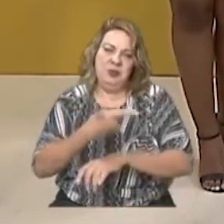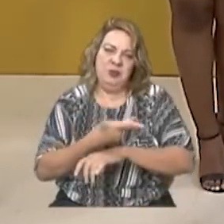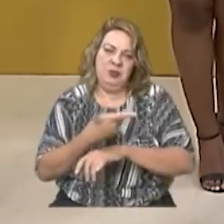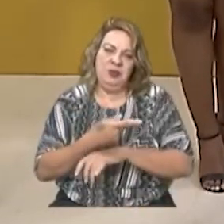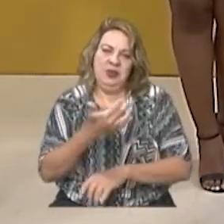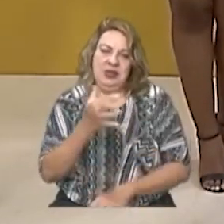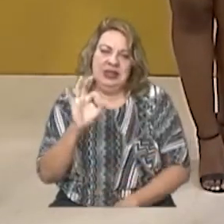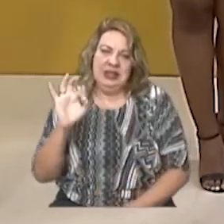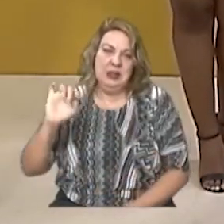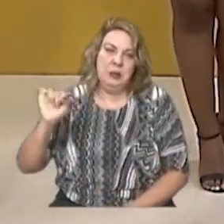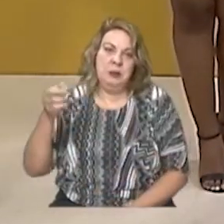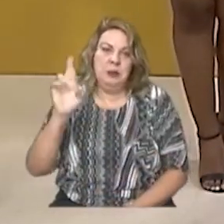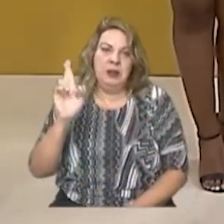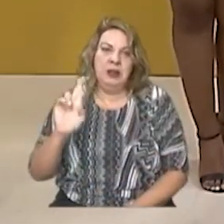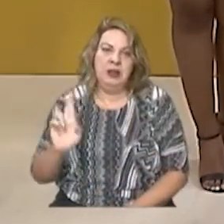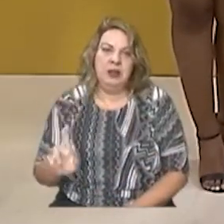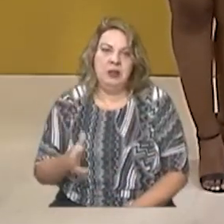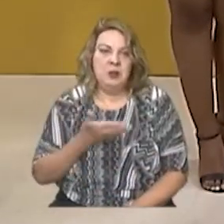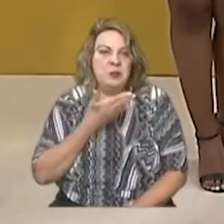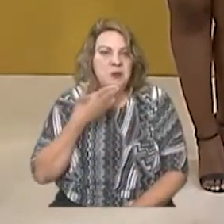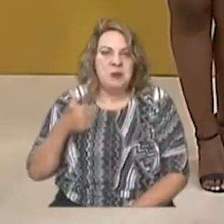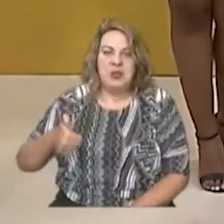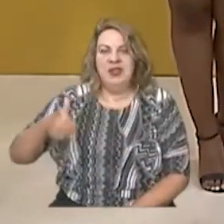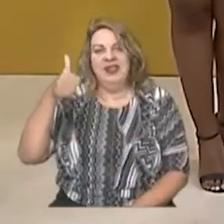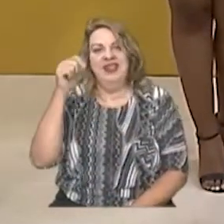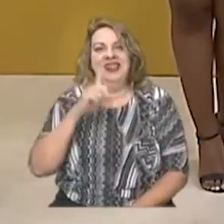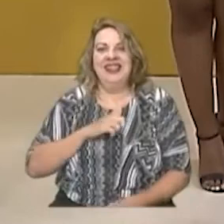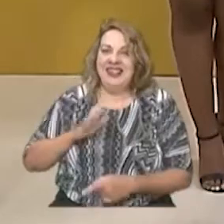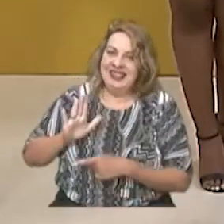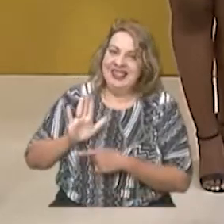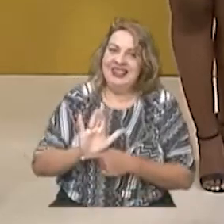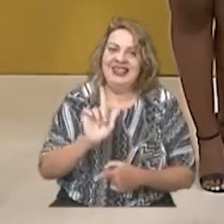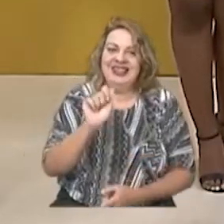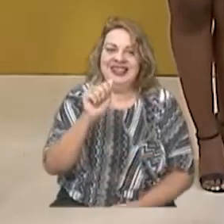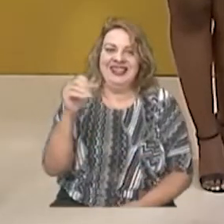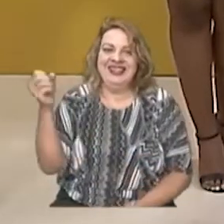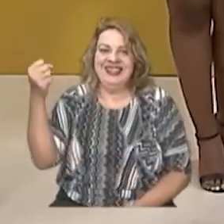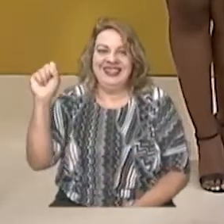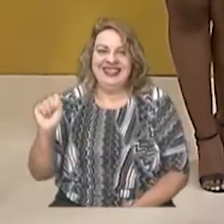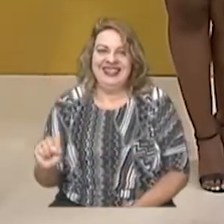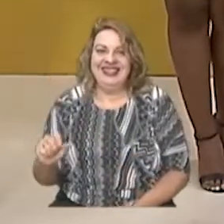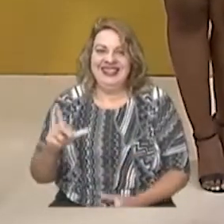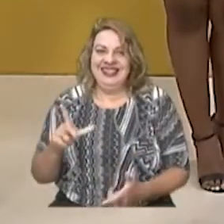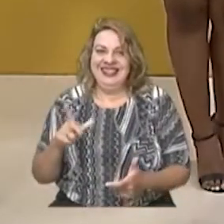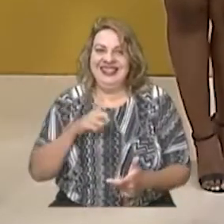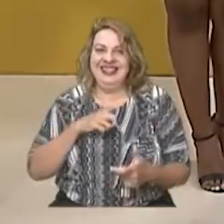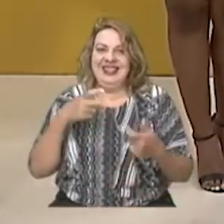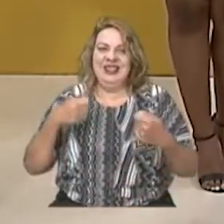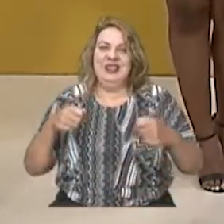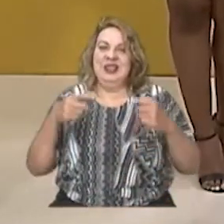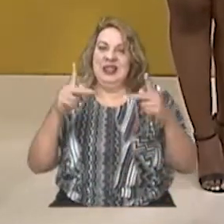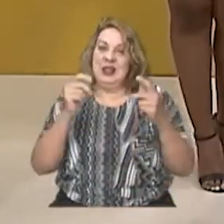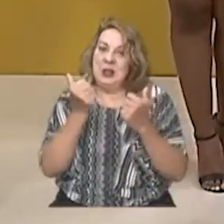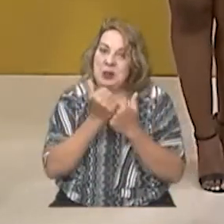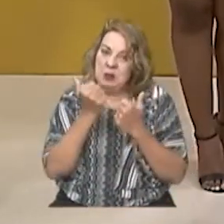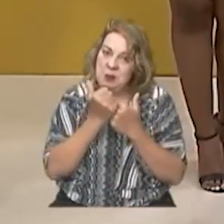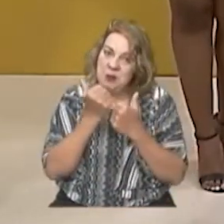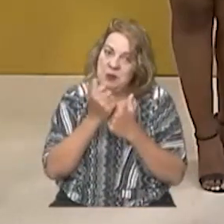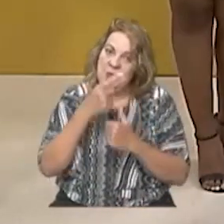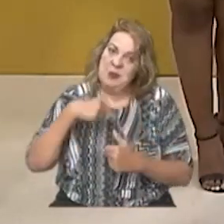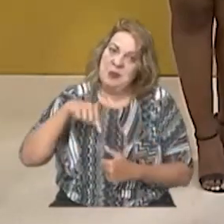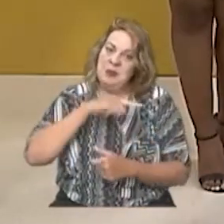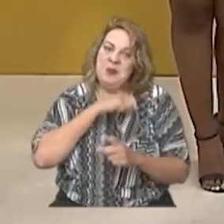100 mil reais. E o melhor de tudo é você auxiliando as ações do GAC Sergipe, que precisa do seu apoio, da